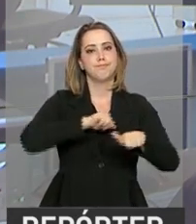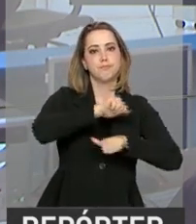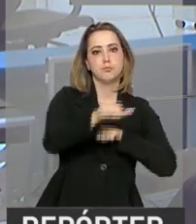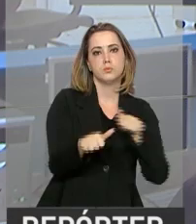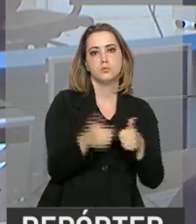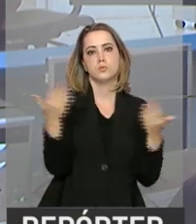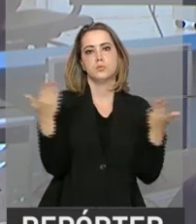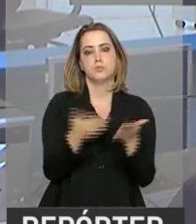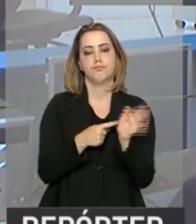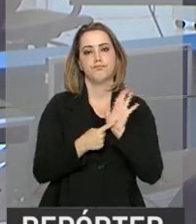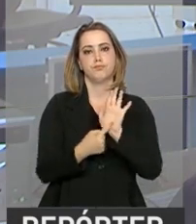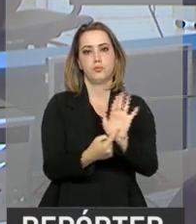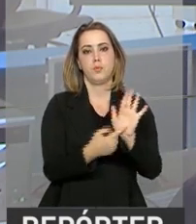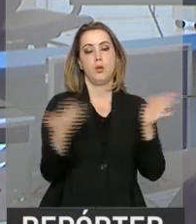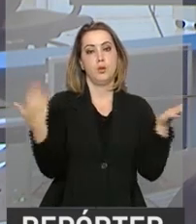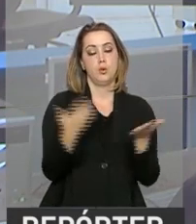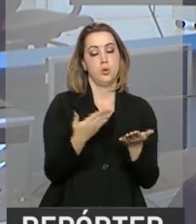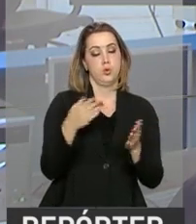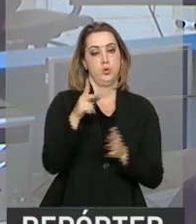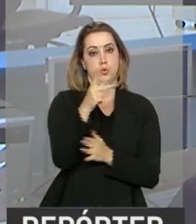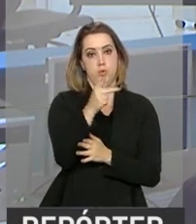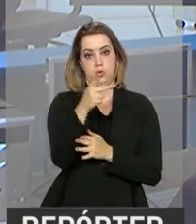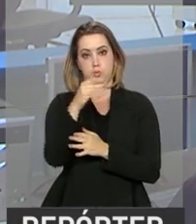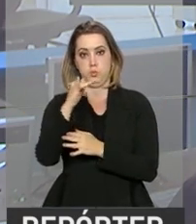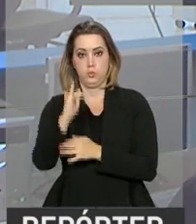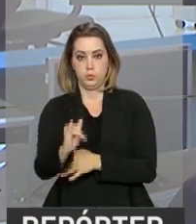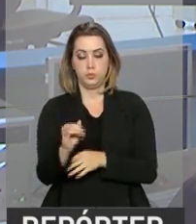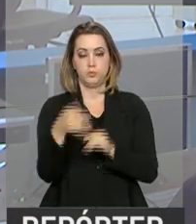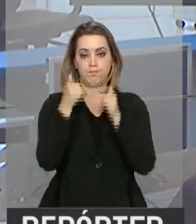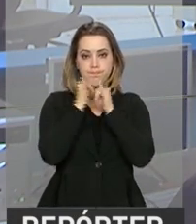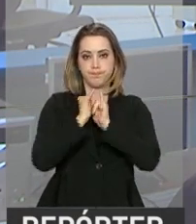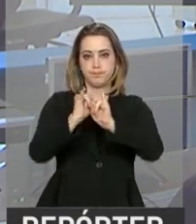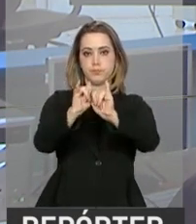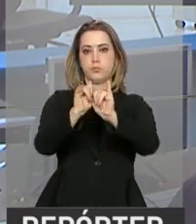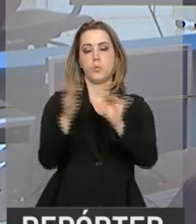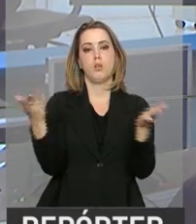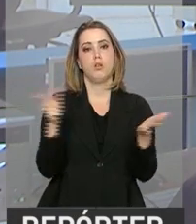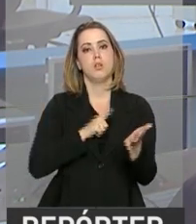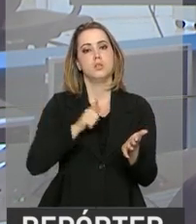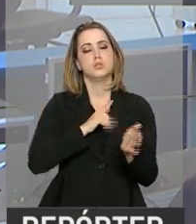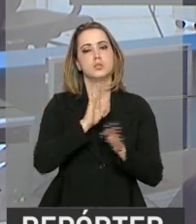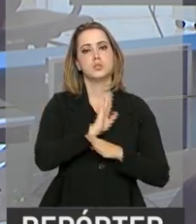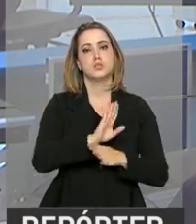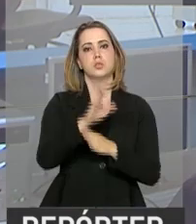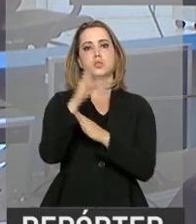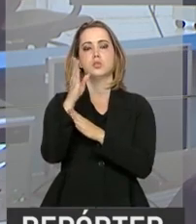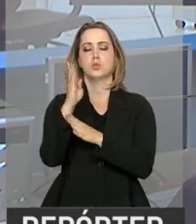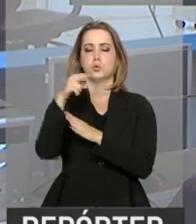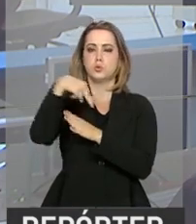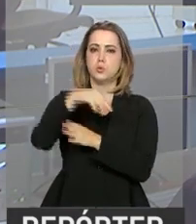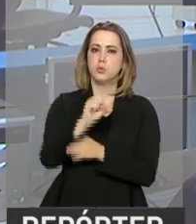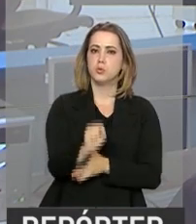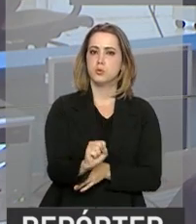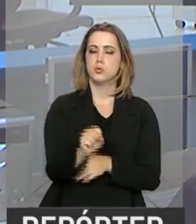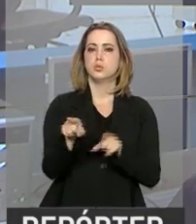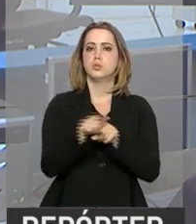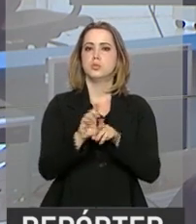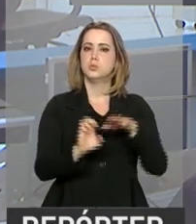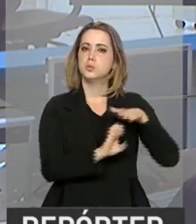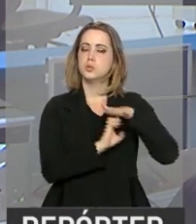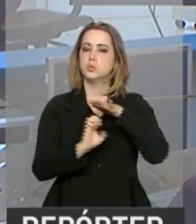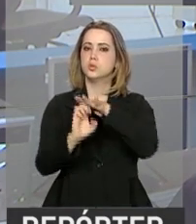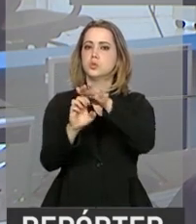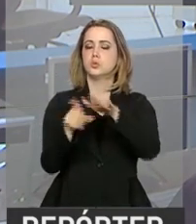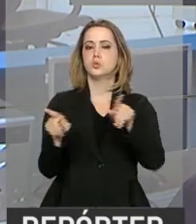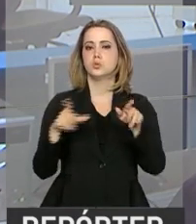brasil o programa de parceria de investimentos lançado recentemente vai contar com o apoio do bnds da iniciativa privada e de